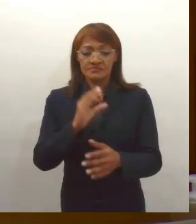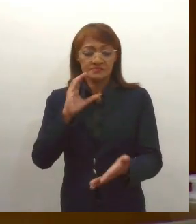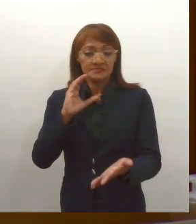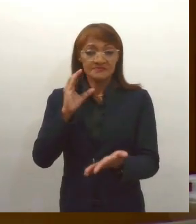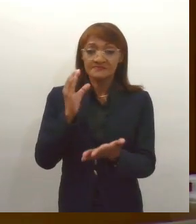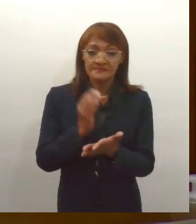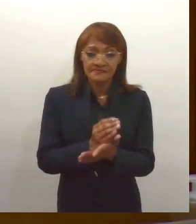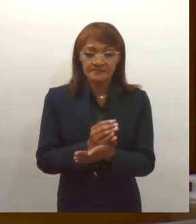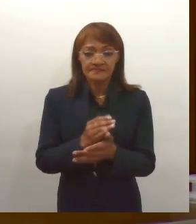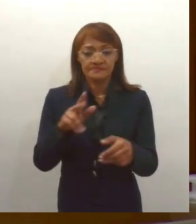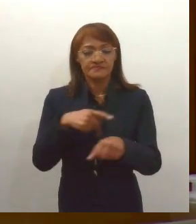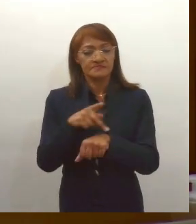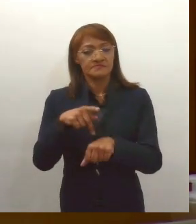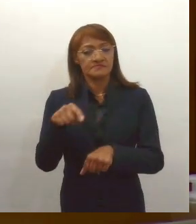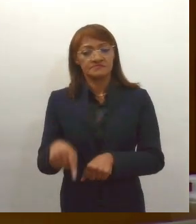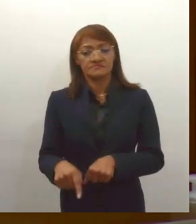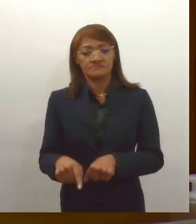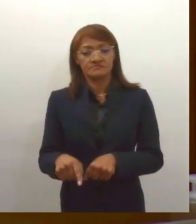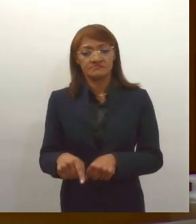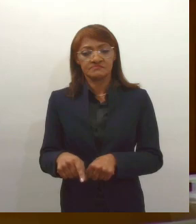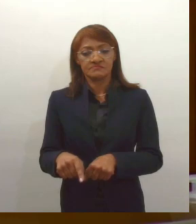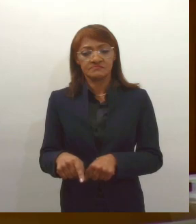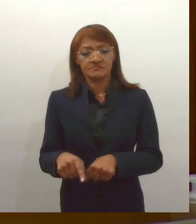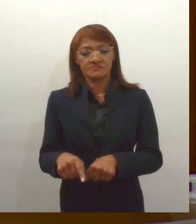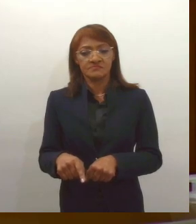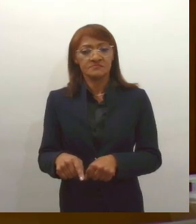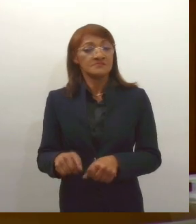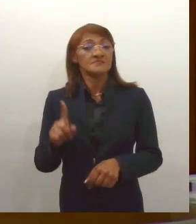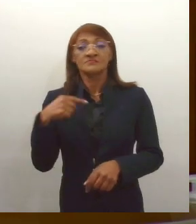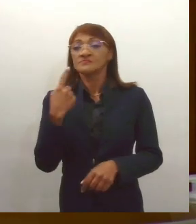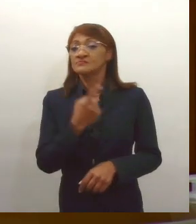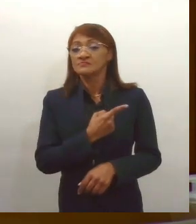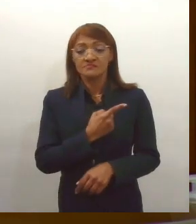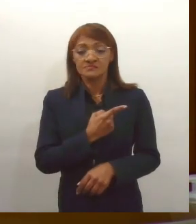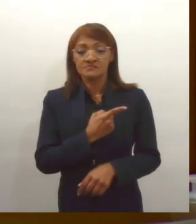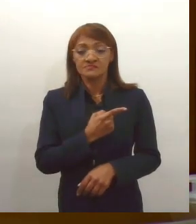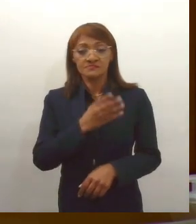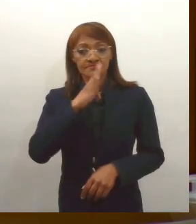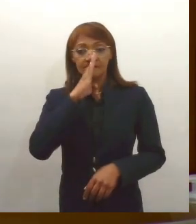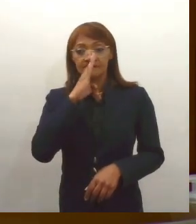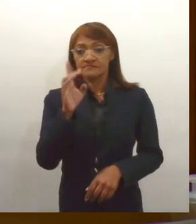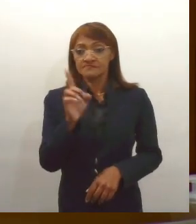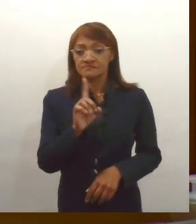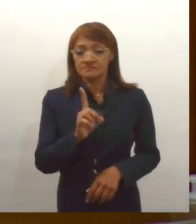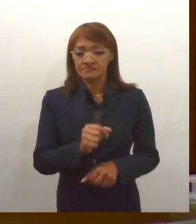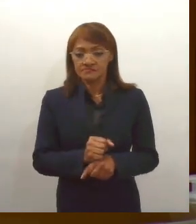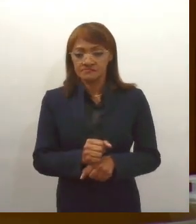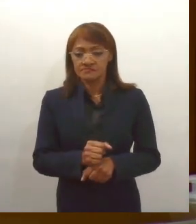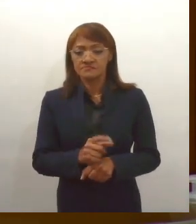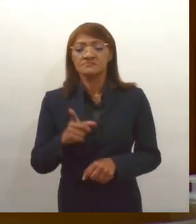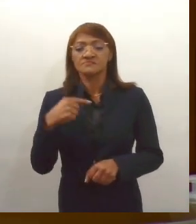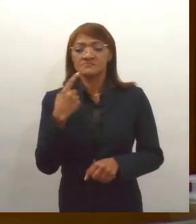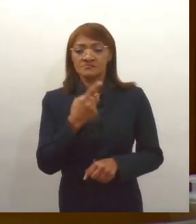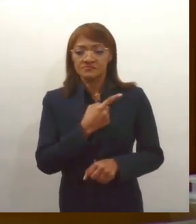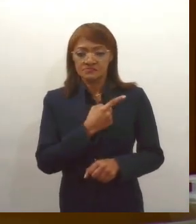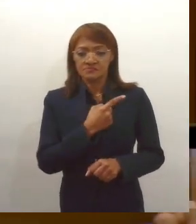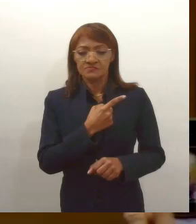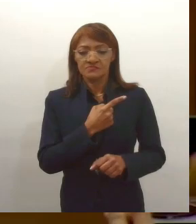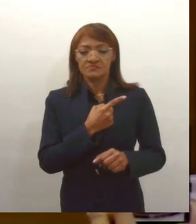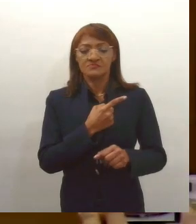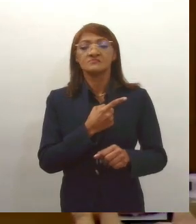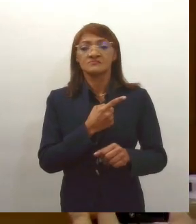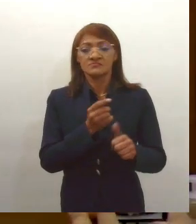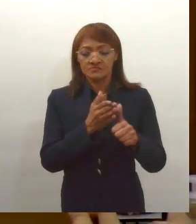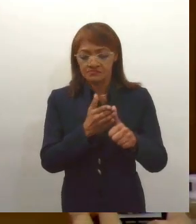iremos silenciar né e estamos né a nossa mandata junto com algumas instituições em defesa